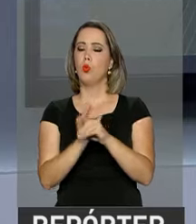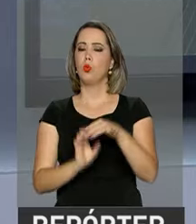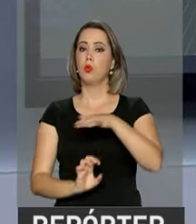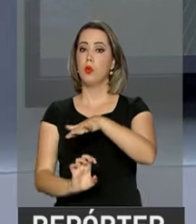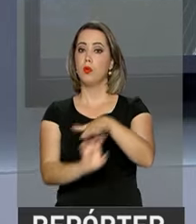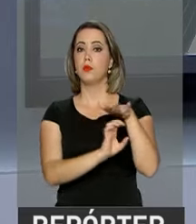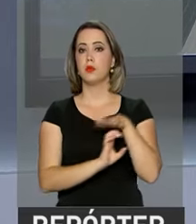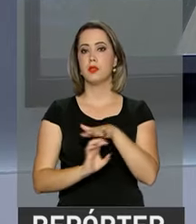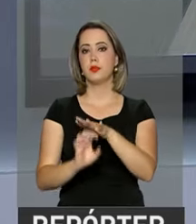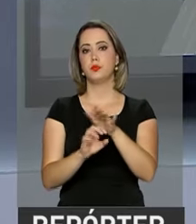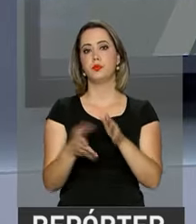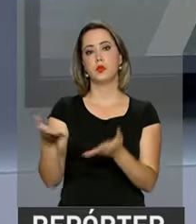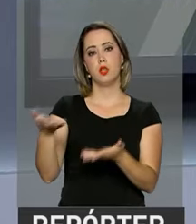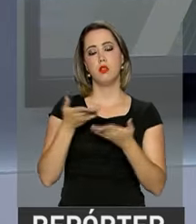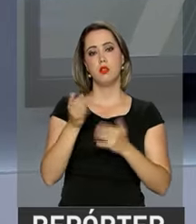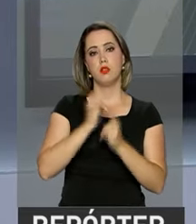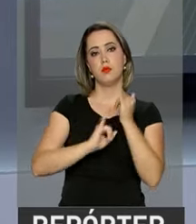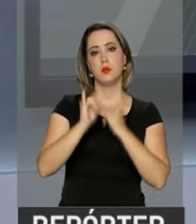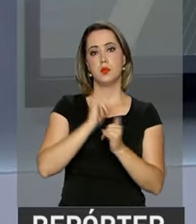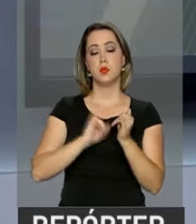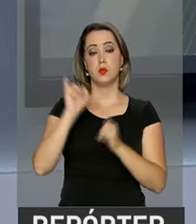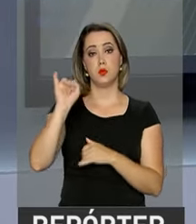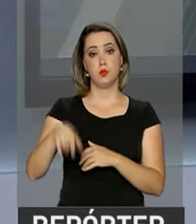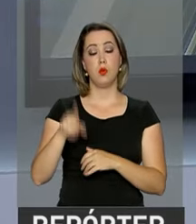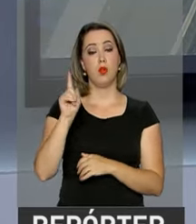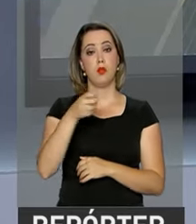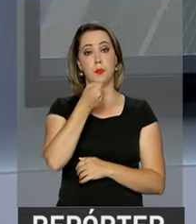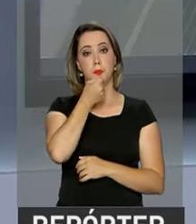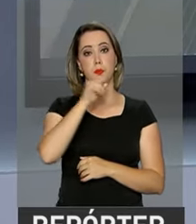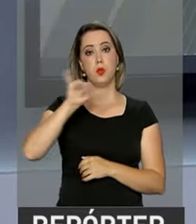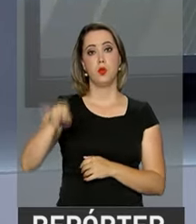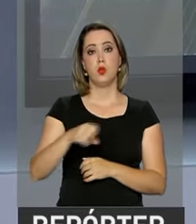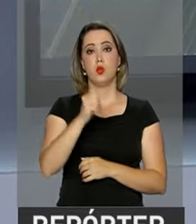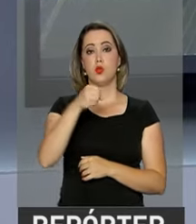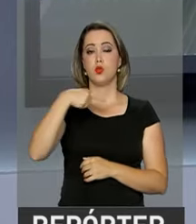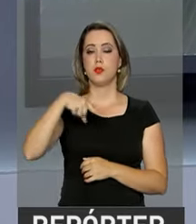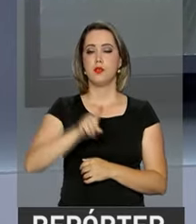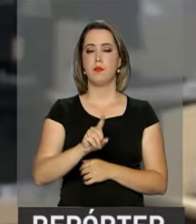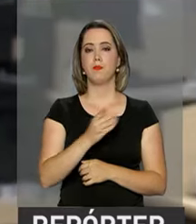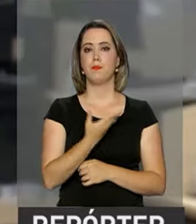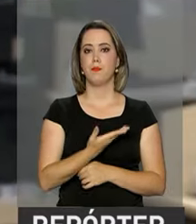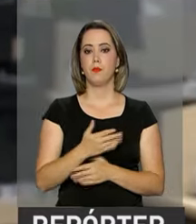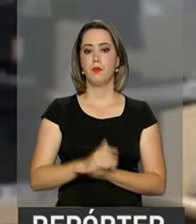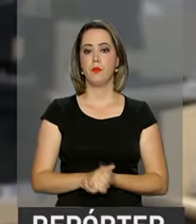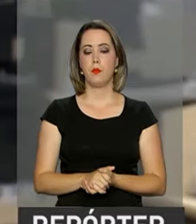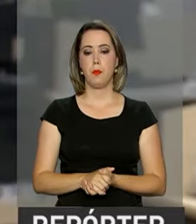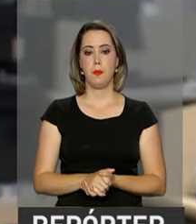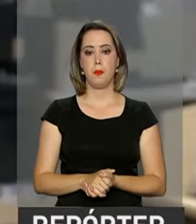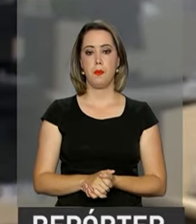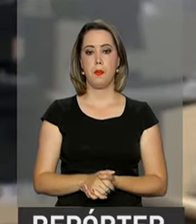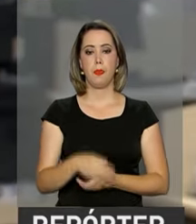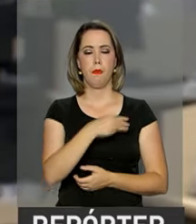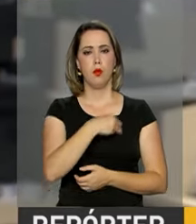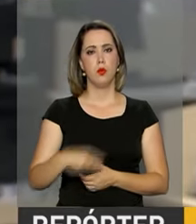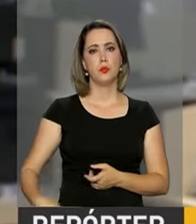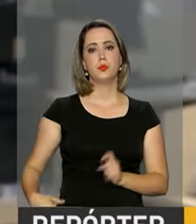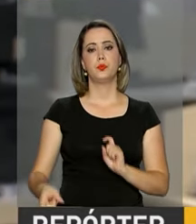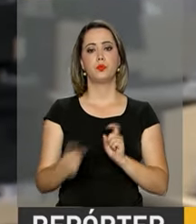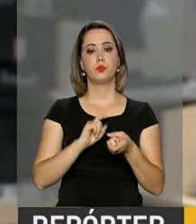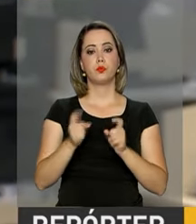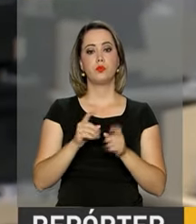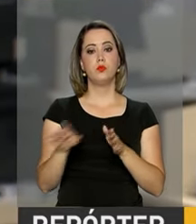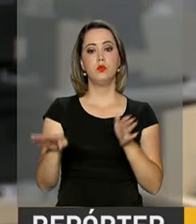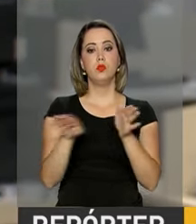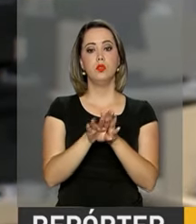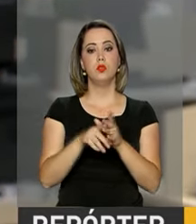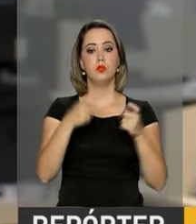investidores e quem traz mais informações pra gente é o repórter José luí Filho o ministro da Fazenda Henrique Meirelles